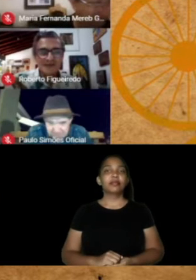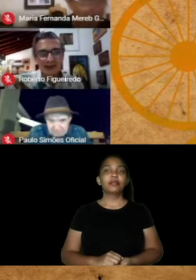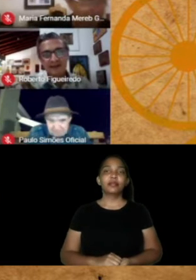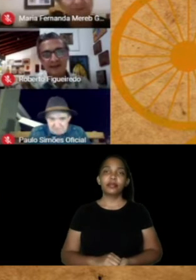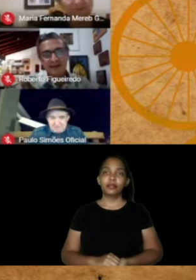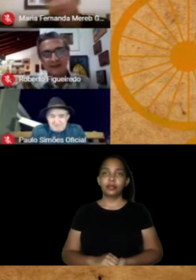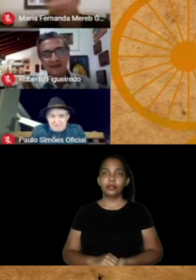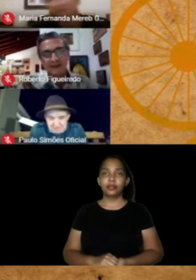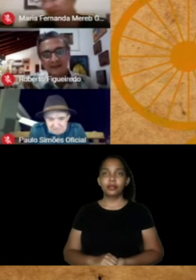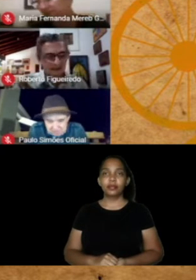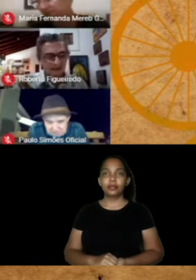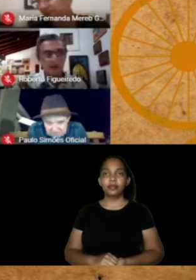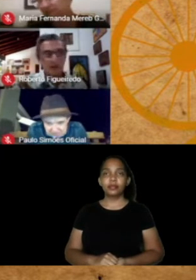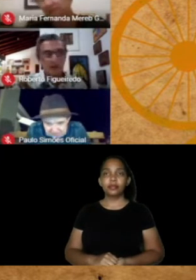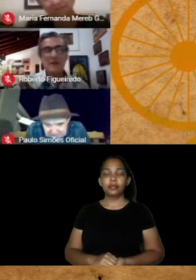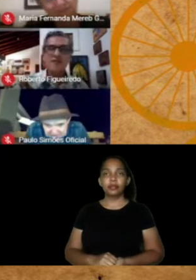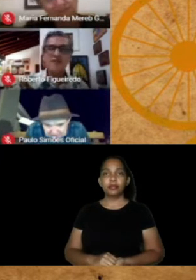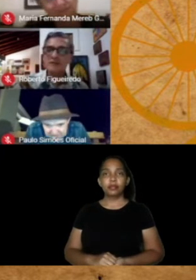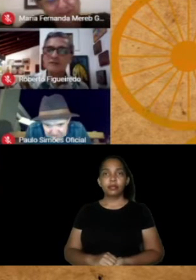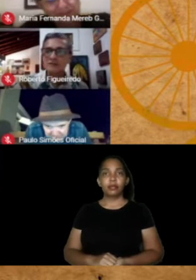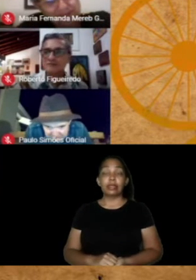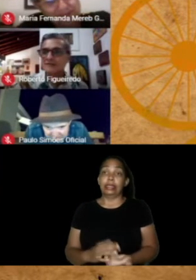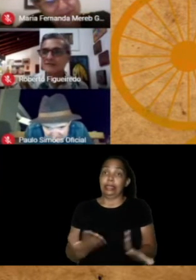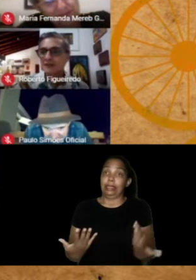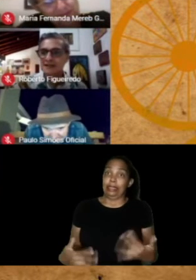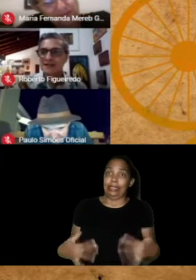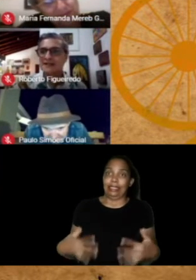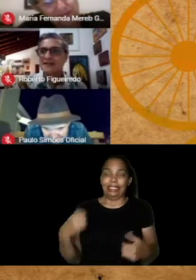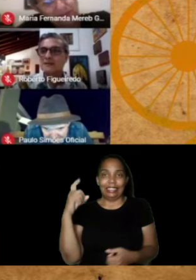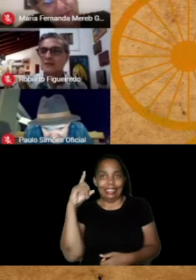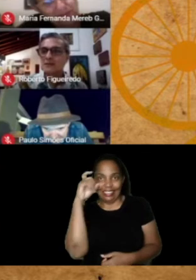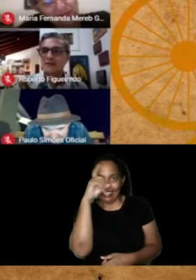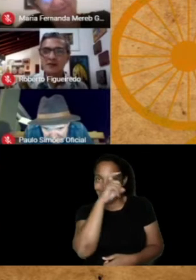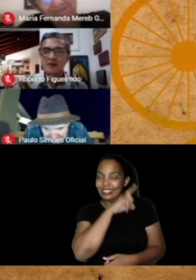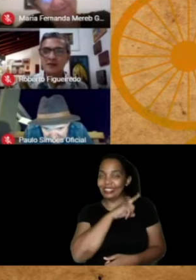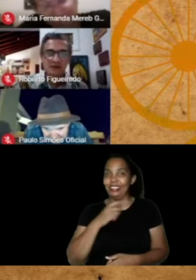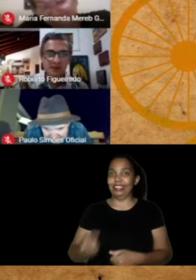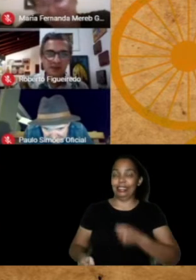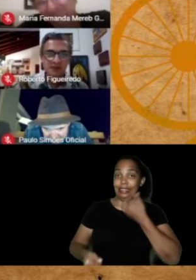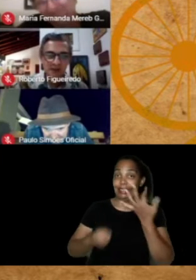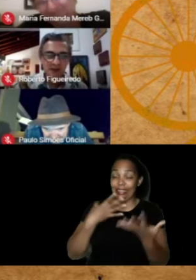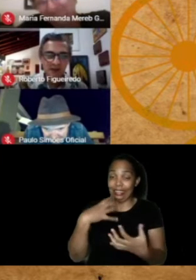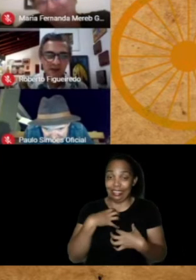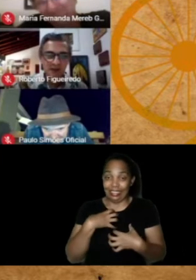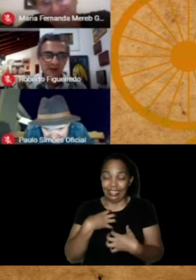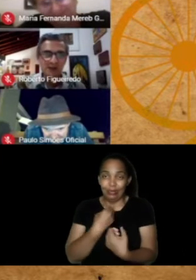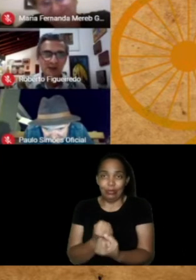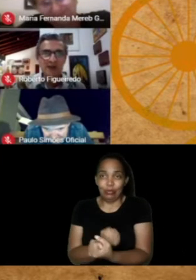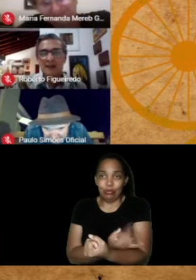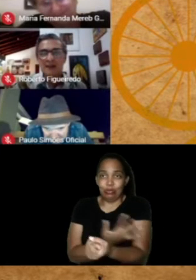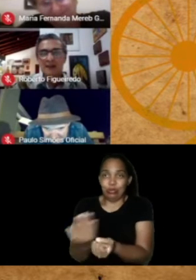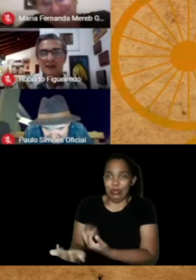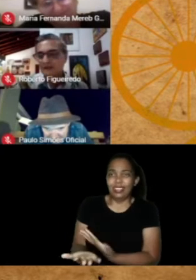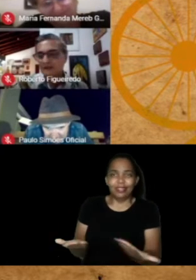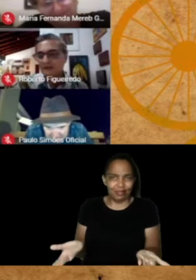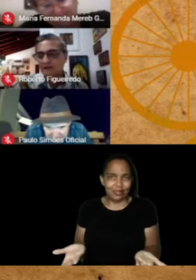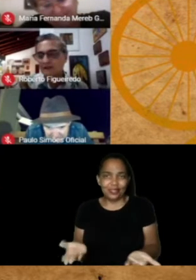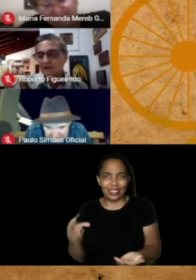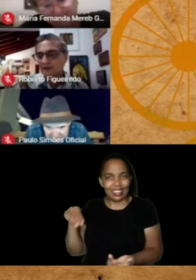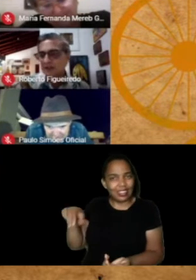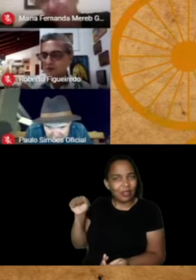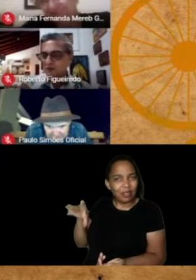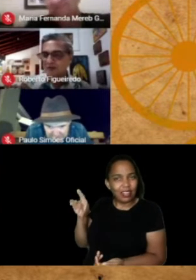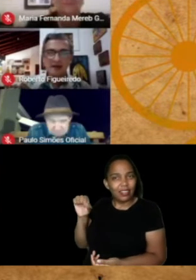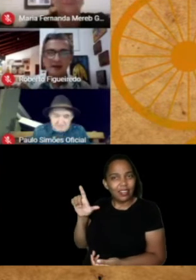Tá difícil para a gente falar aqui, porque é muita emoção, né, Madalena? É muita emoção para a gente, né? Eu acho